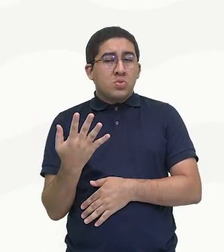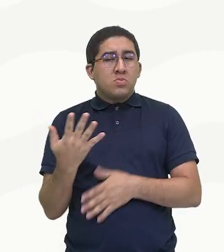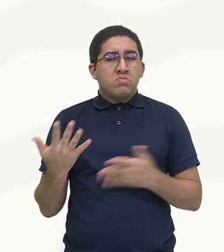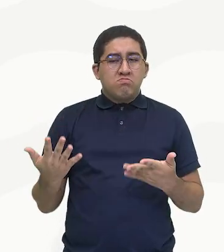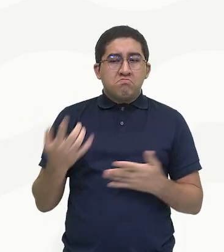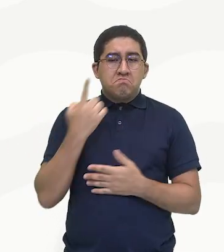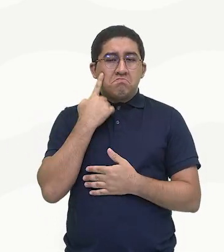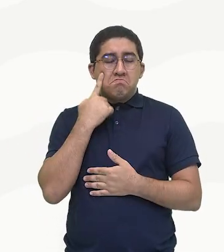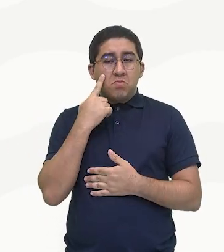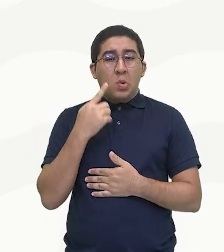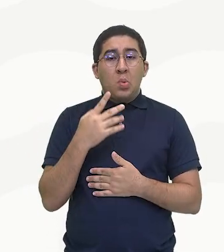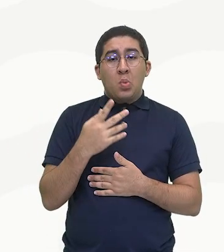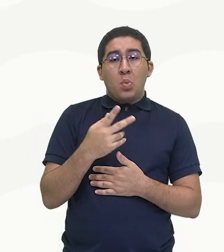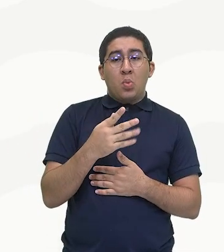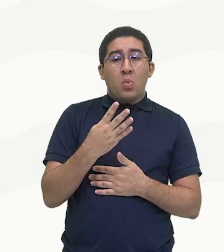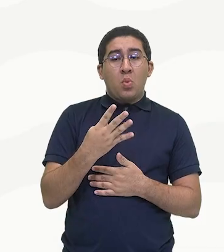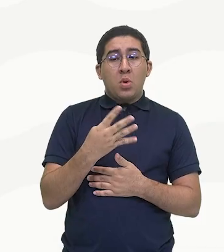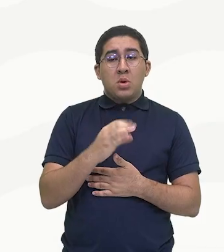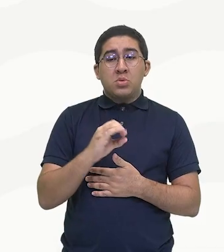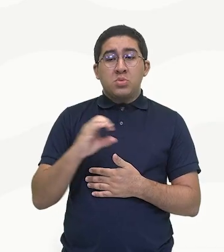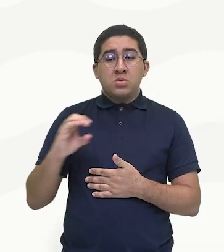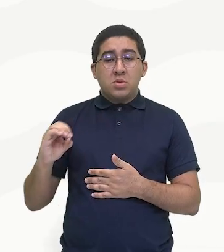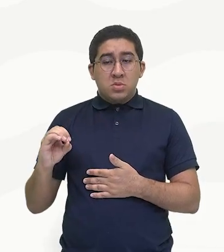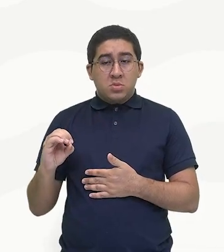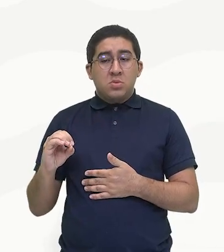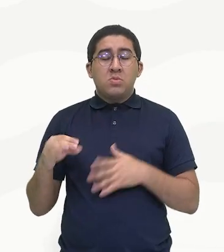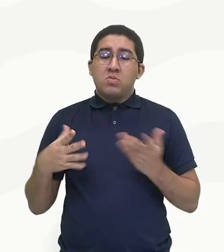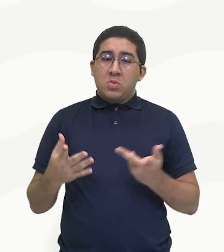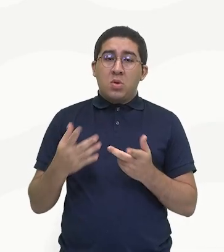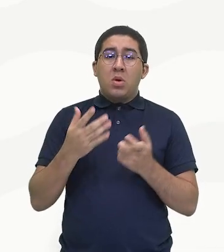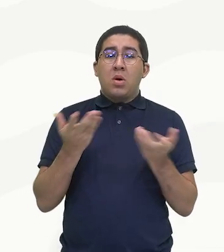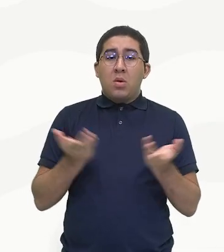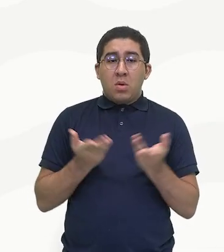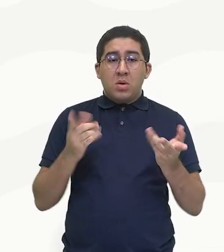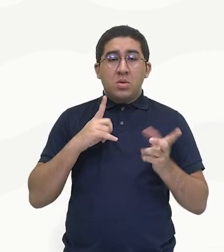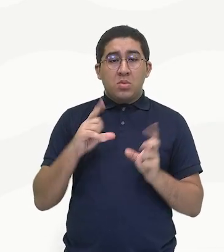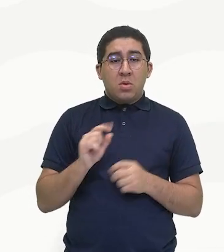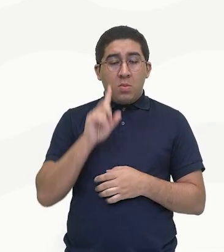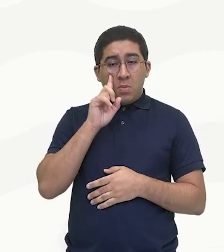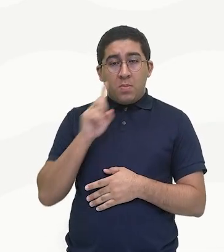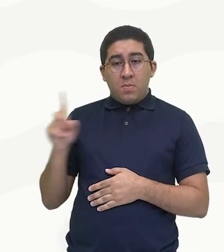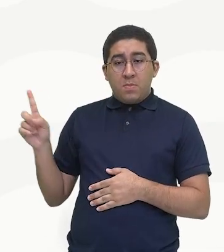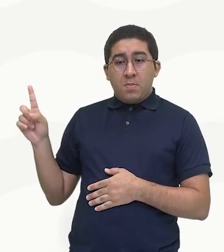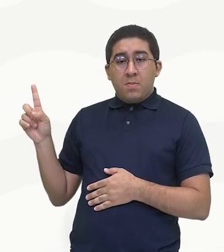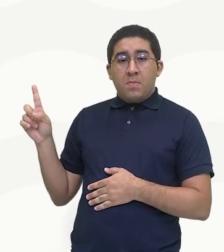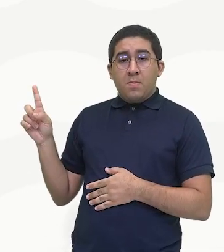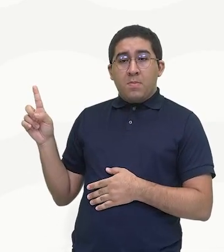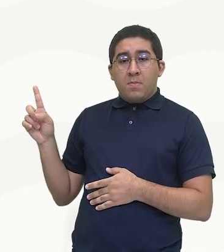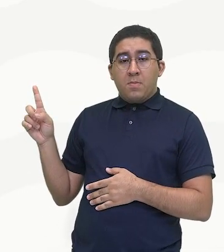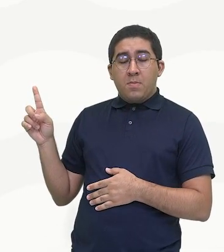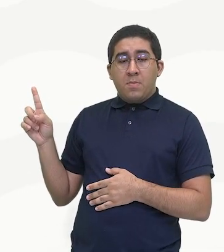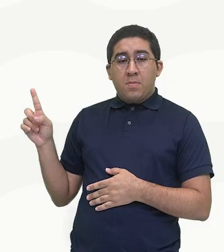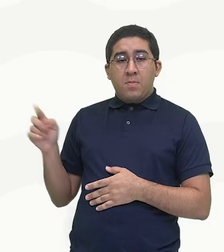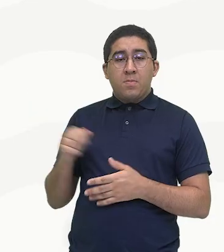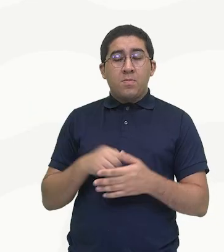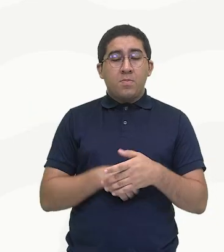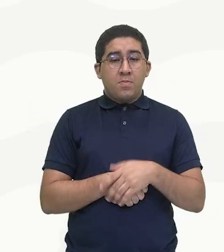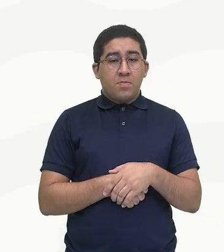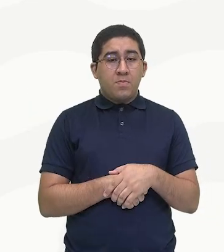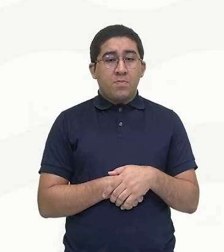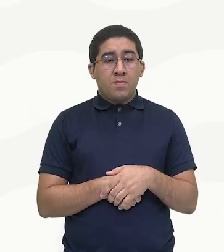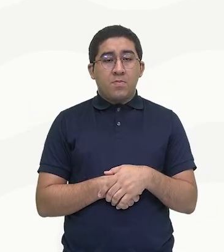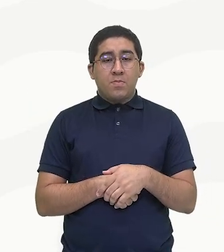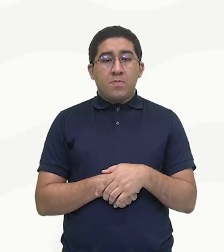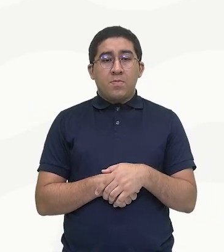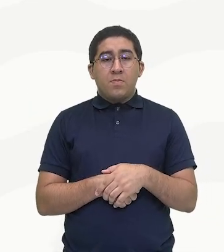Manuela, lá? 400. Então, a gente vai multiplicar essa área por 400. Multiplicando, então,